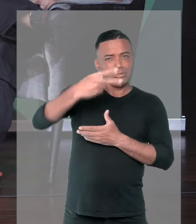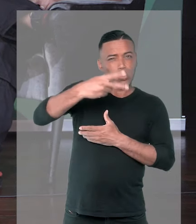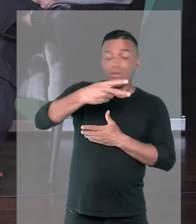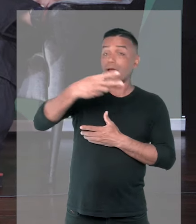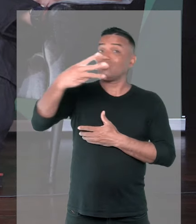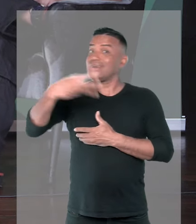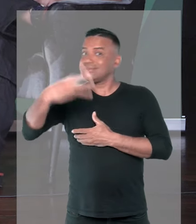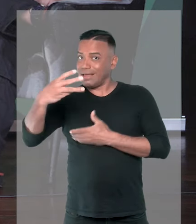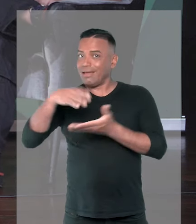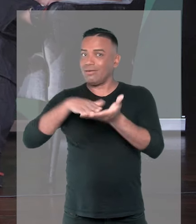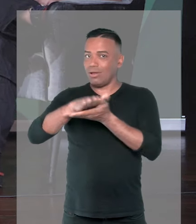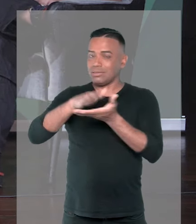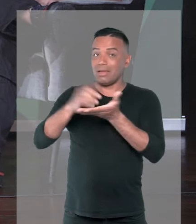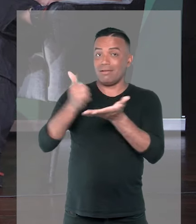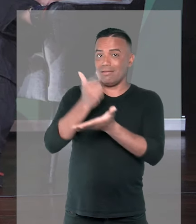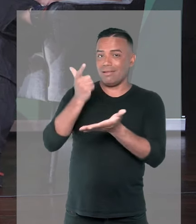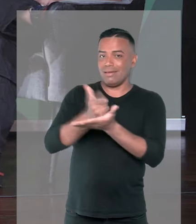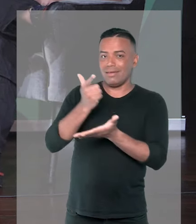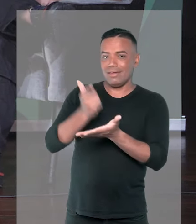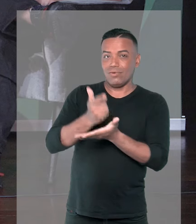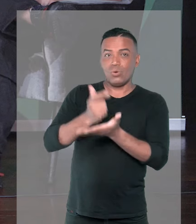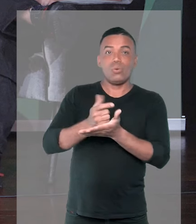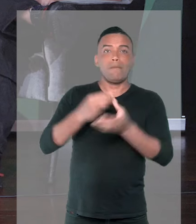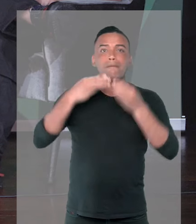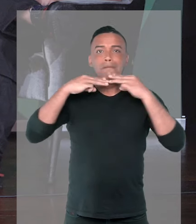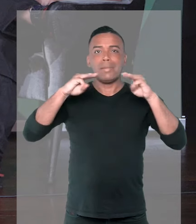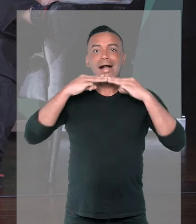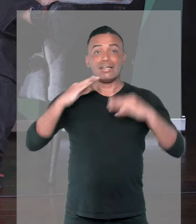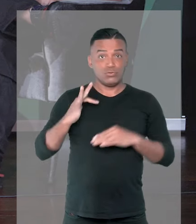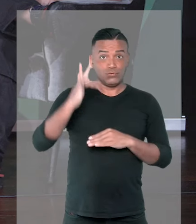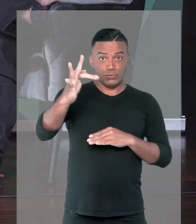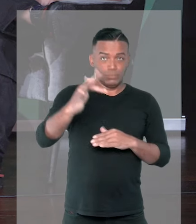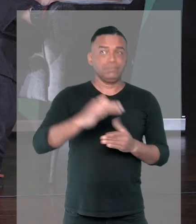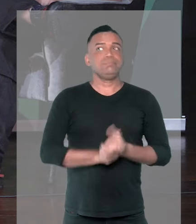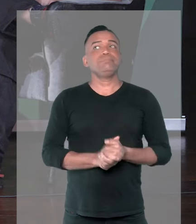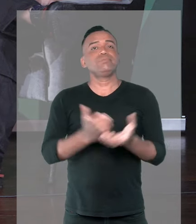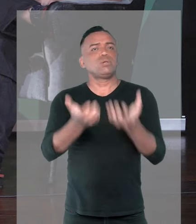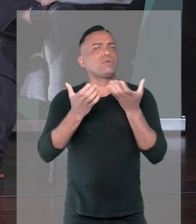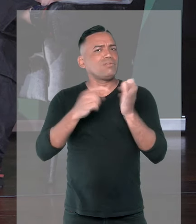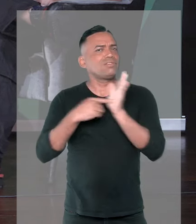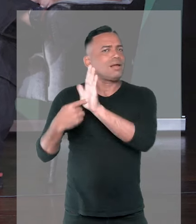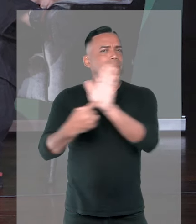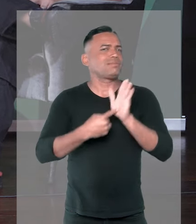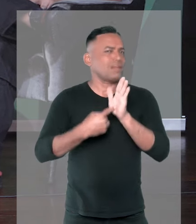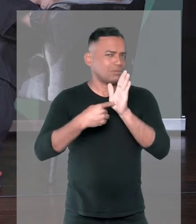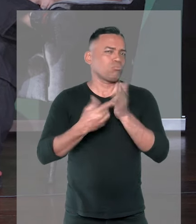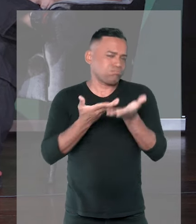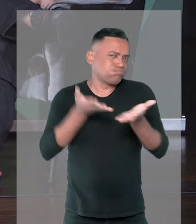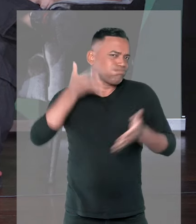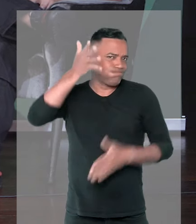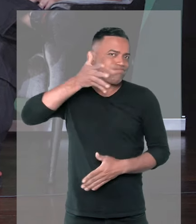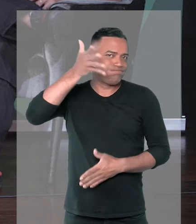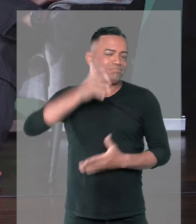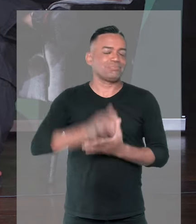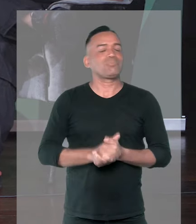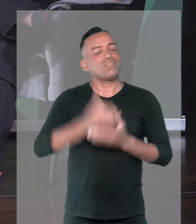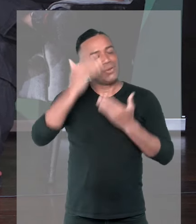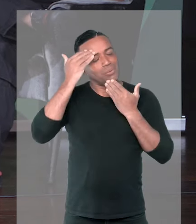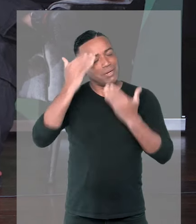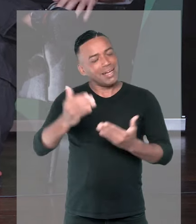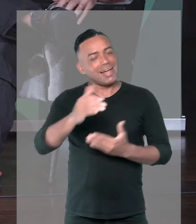lançamento do do livro do marketing do futuro e eu queria por favor que você fizesse uma apresentação Obrigado